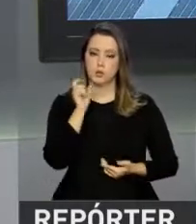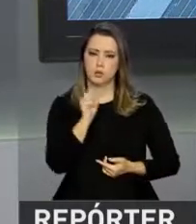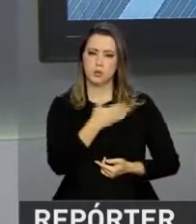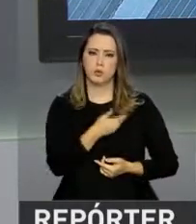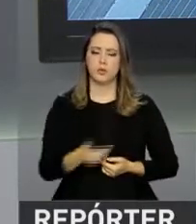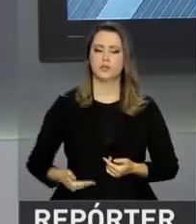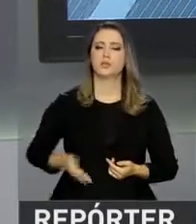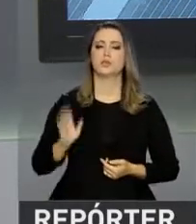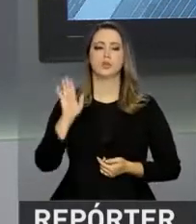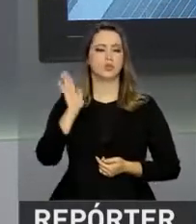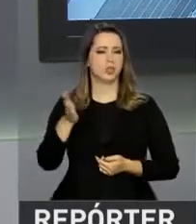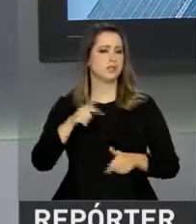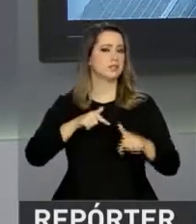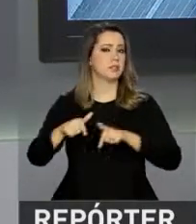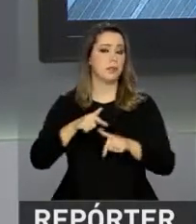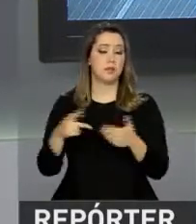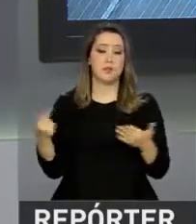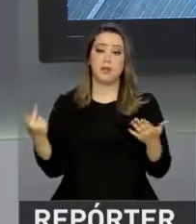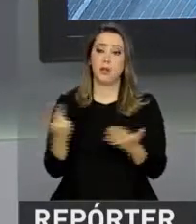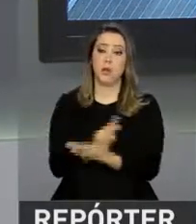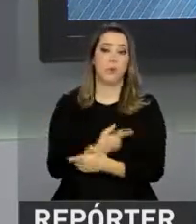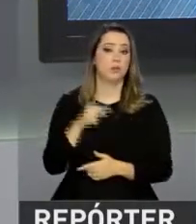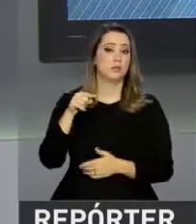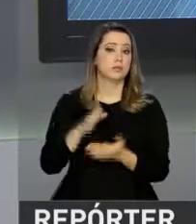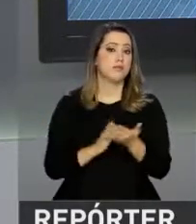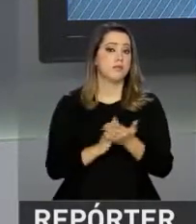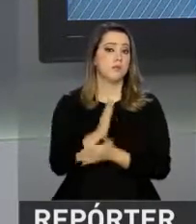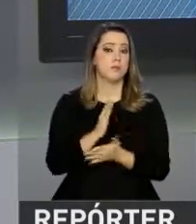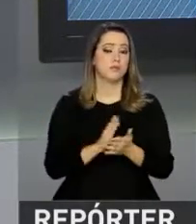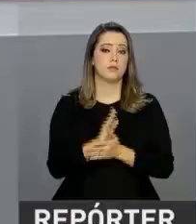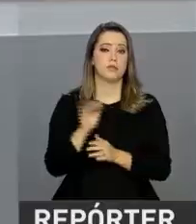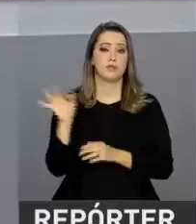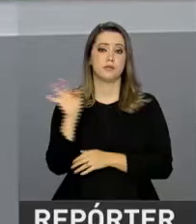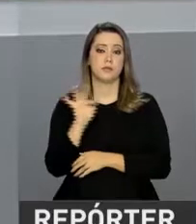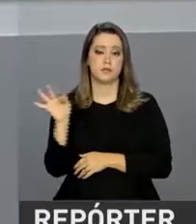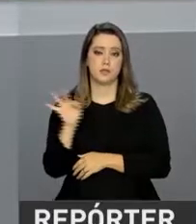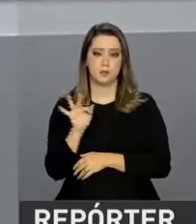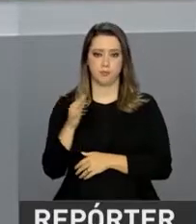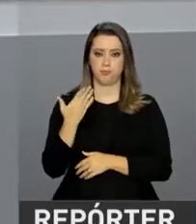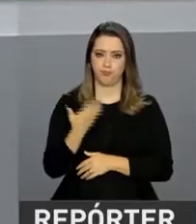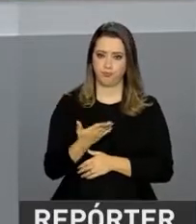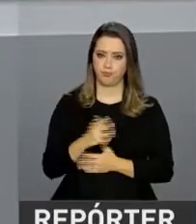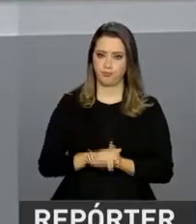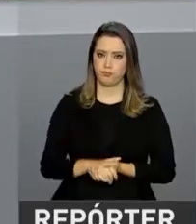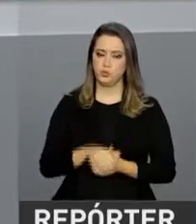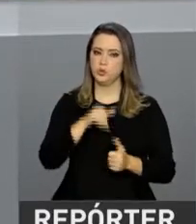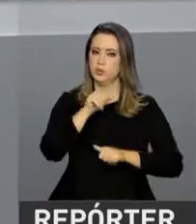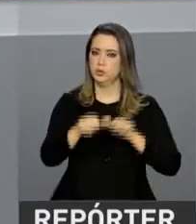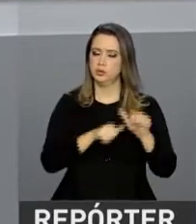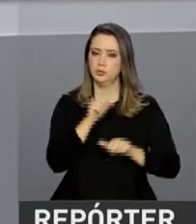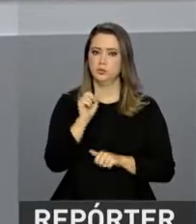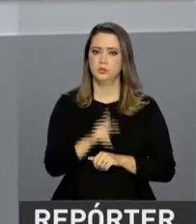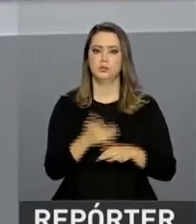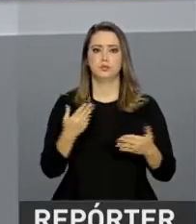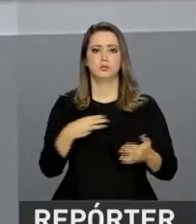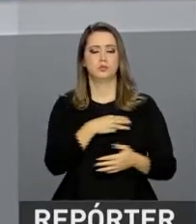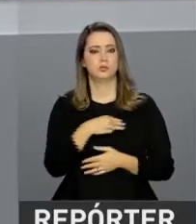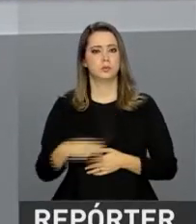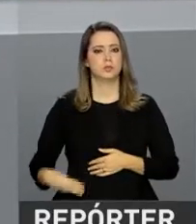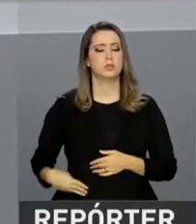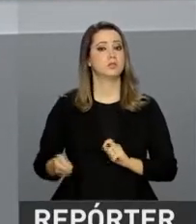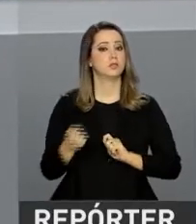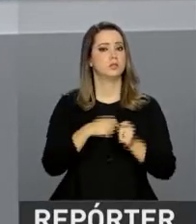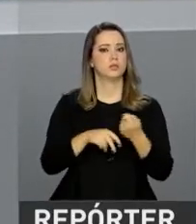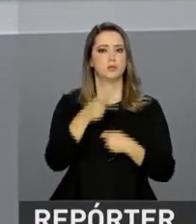trabalha para que a votação seja realizada ainda em fevereiro e ainda sobre as mudanças na previdência o ministro henrique meirelles